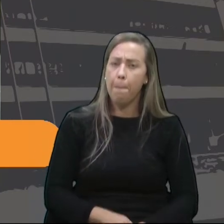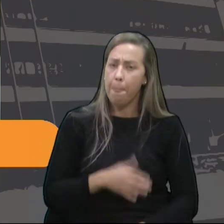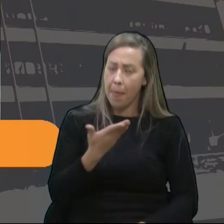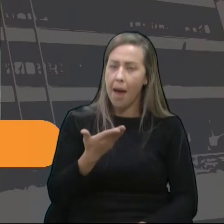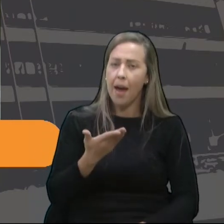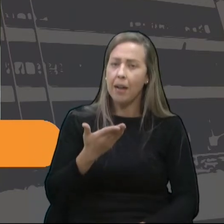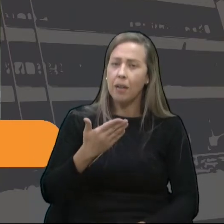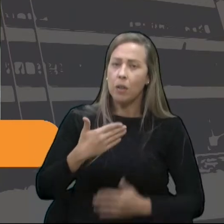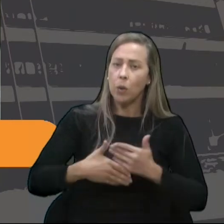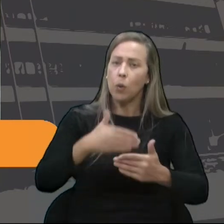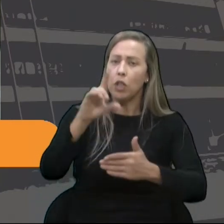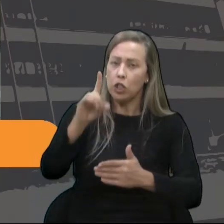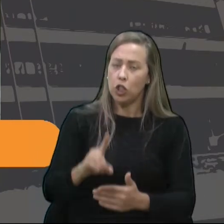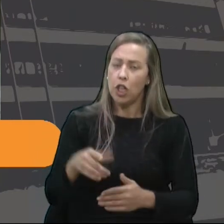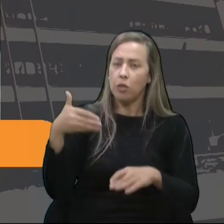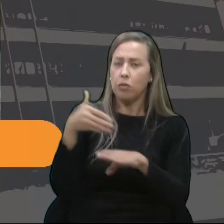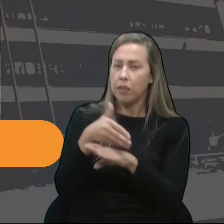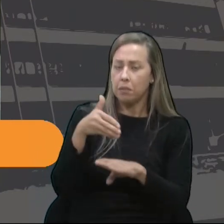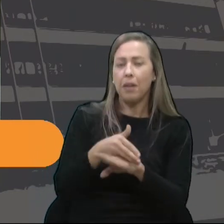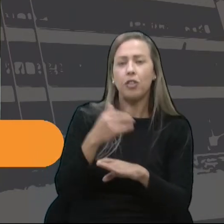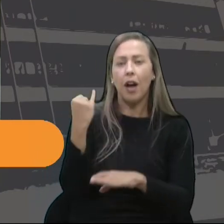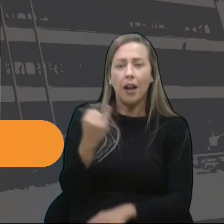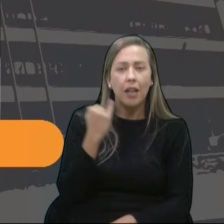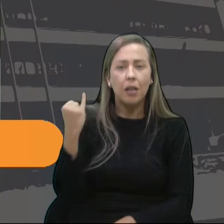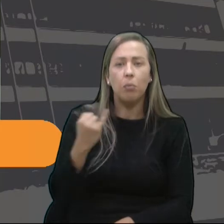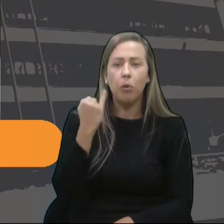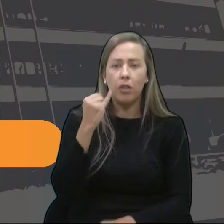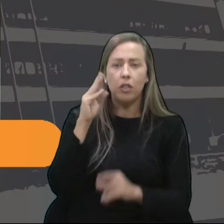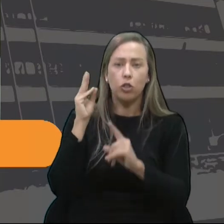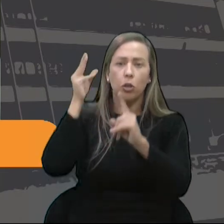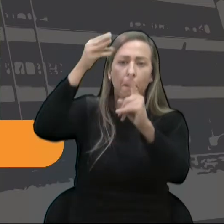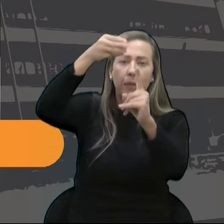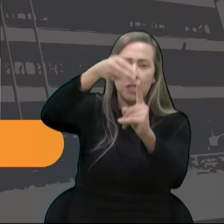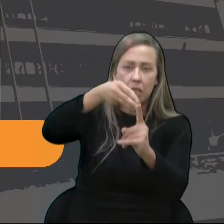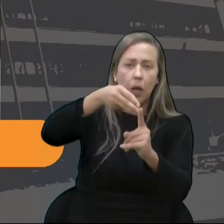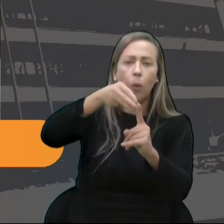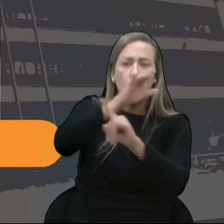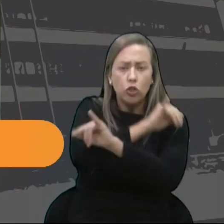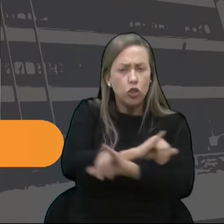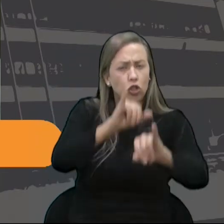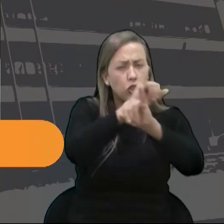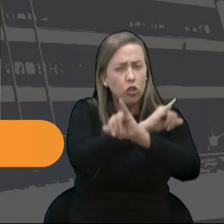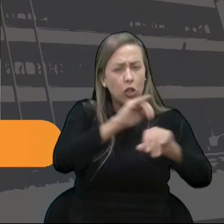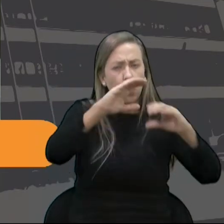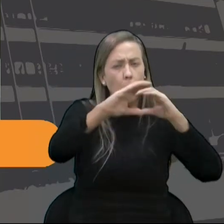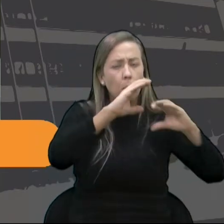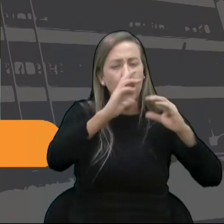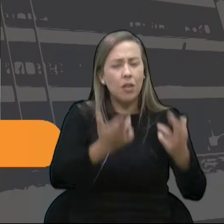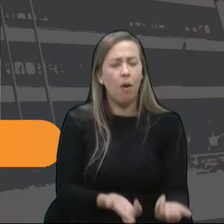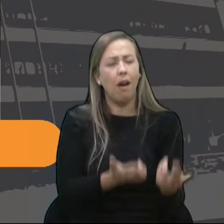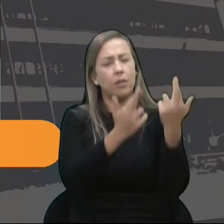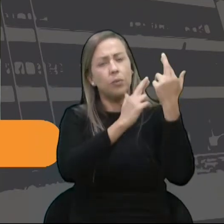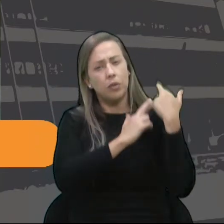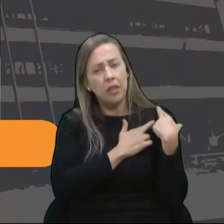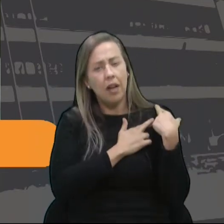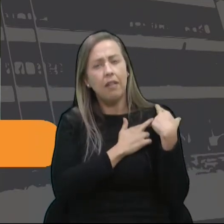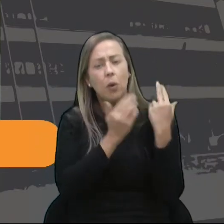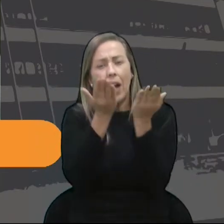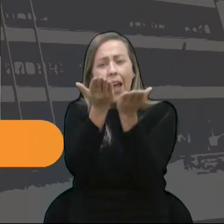desse direito faz parte também essa importante missão de nós comunicarmos de maneira responsável, de maneira